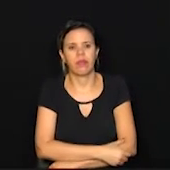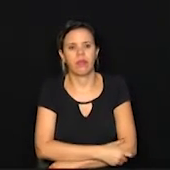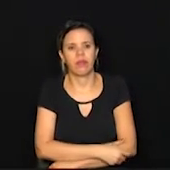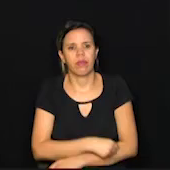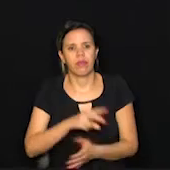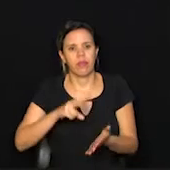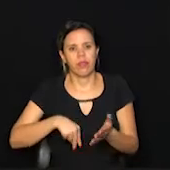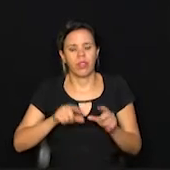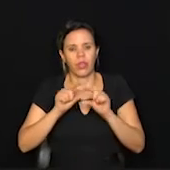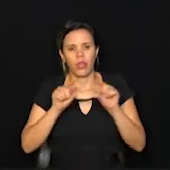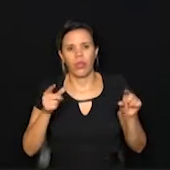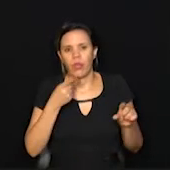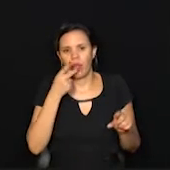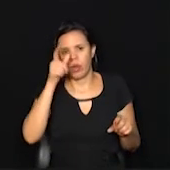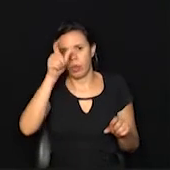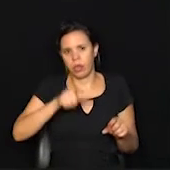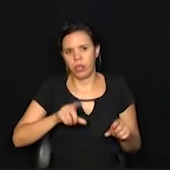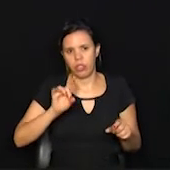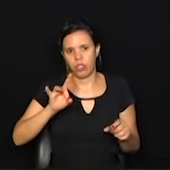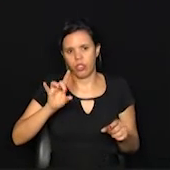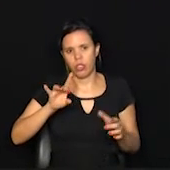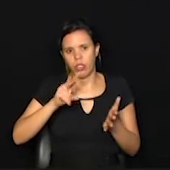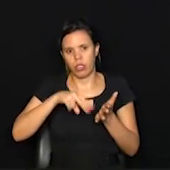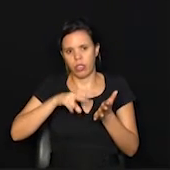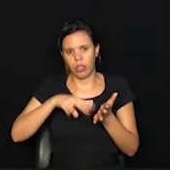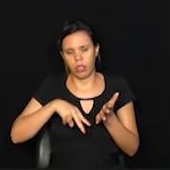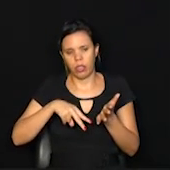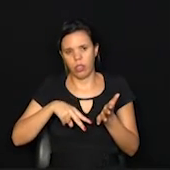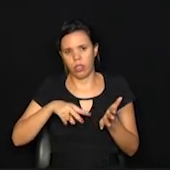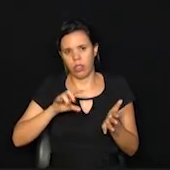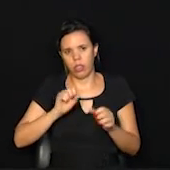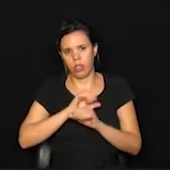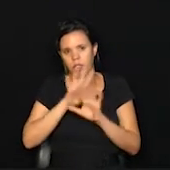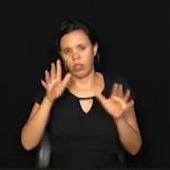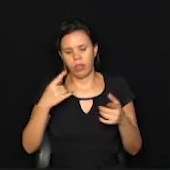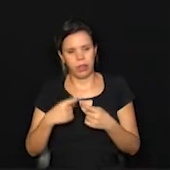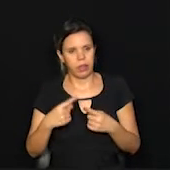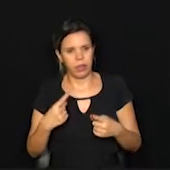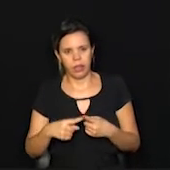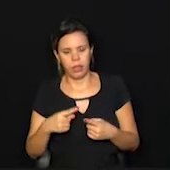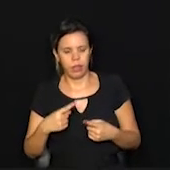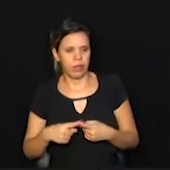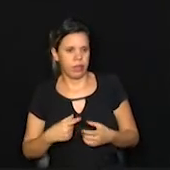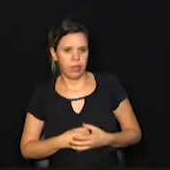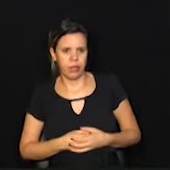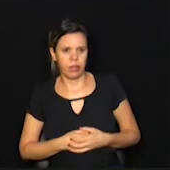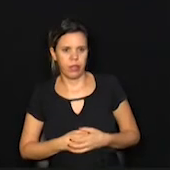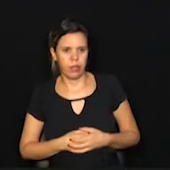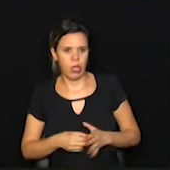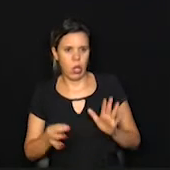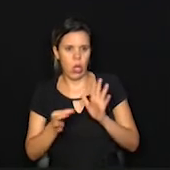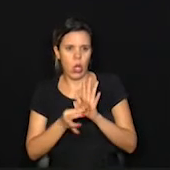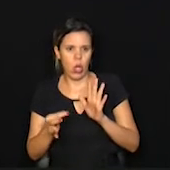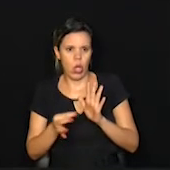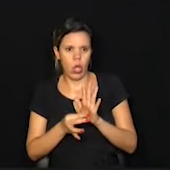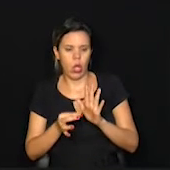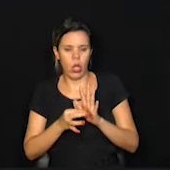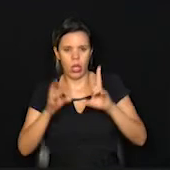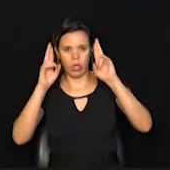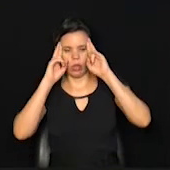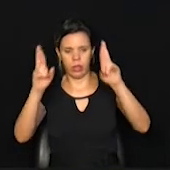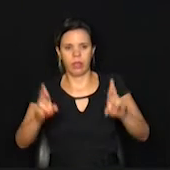uma fala de uma pessoa só estou lendo deixar bem claro isso porque foi uma opinião de forma respeitosa